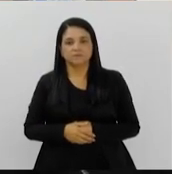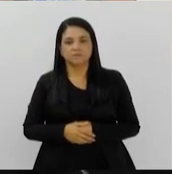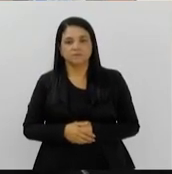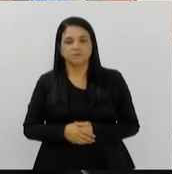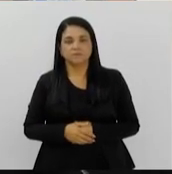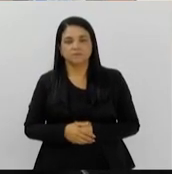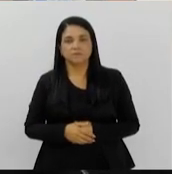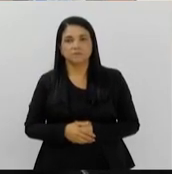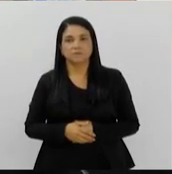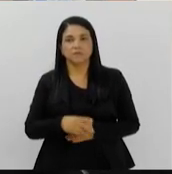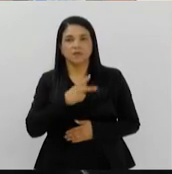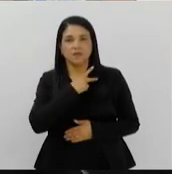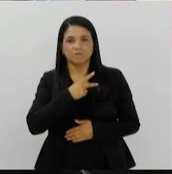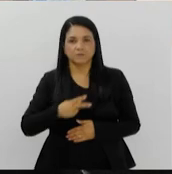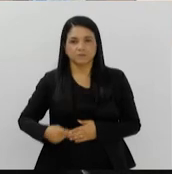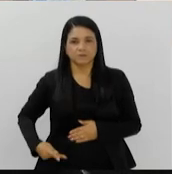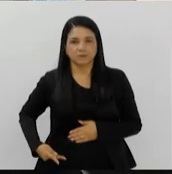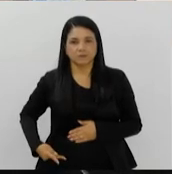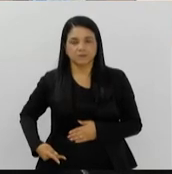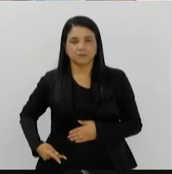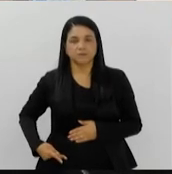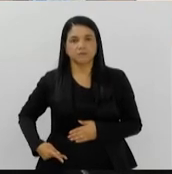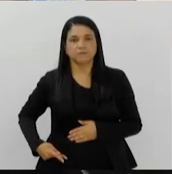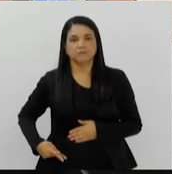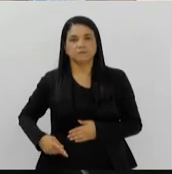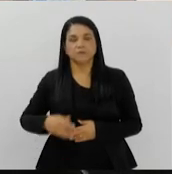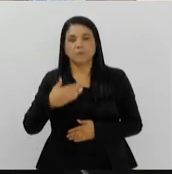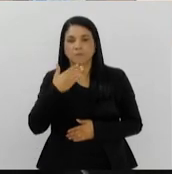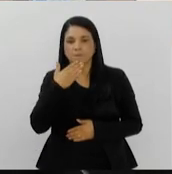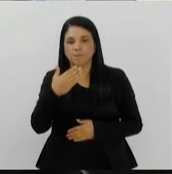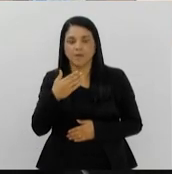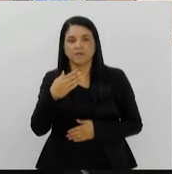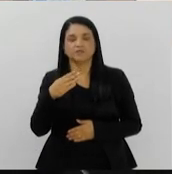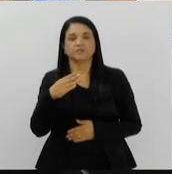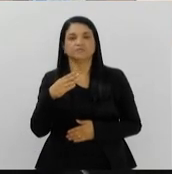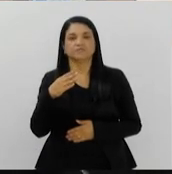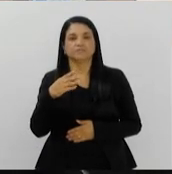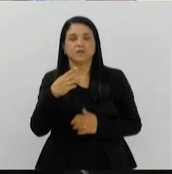A presidência designa a relatoria especial...